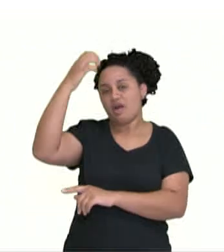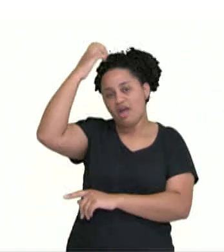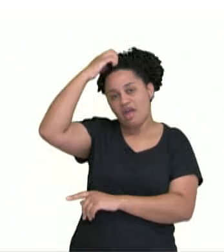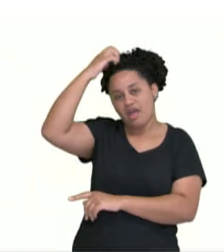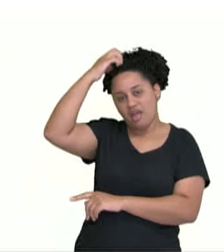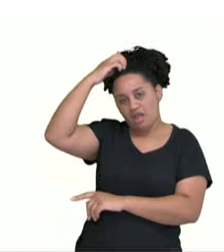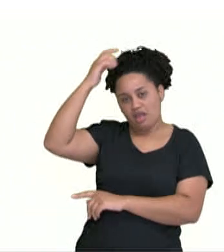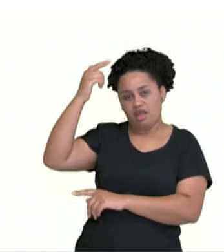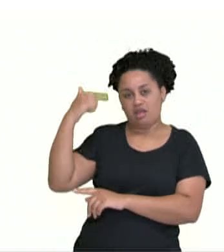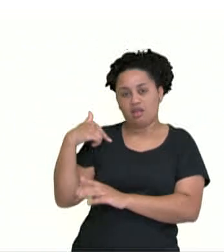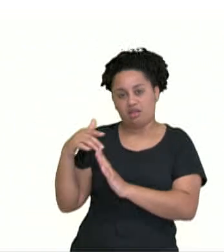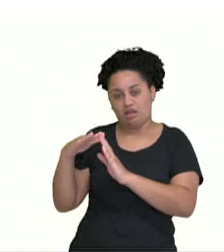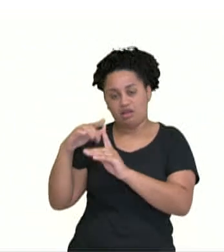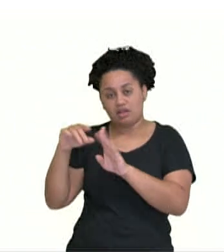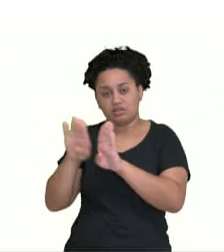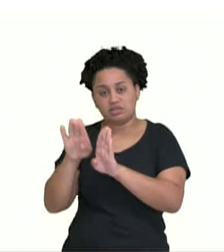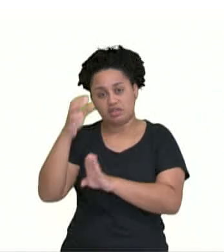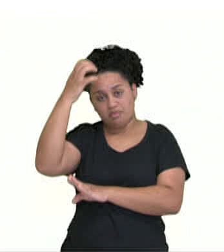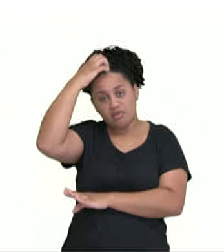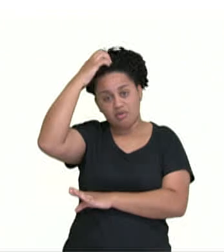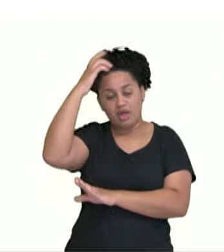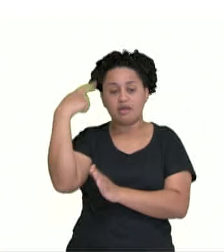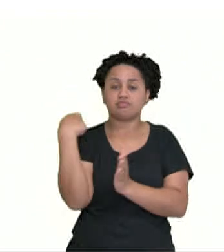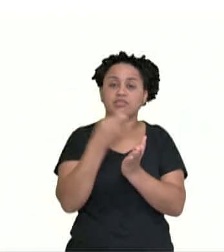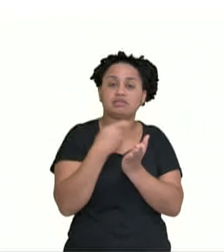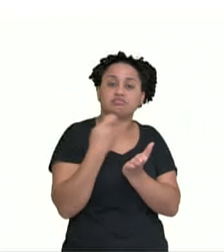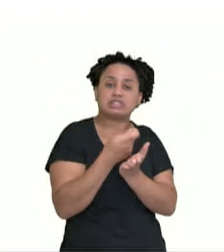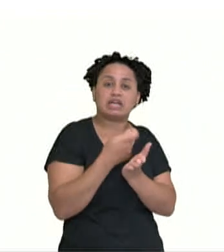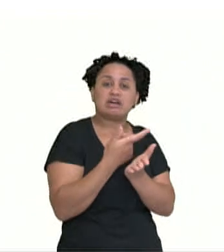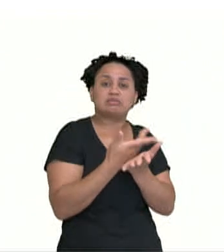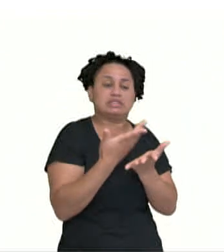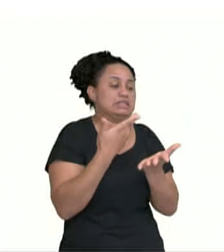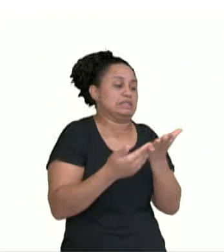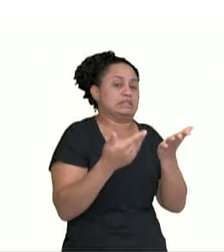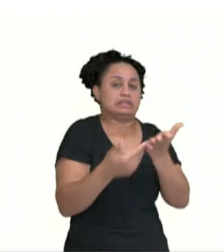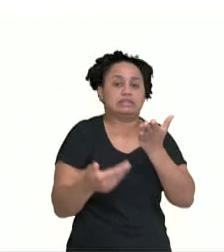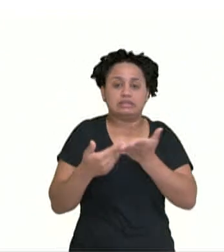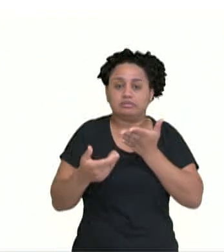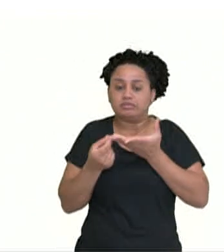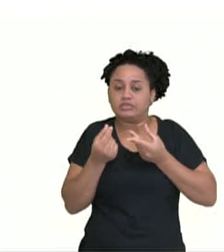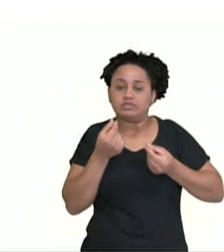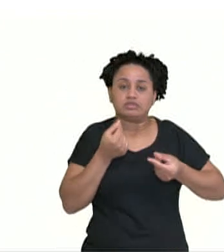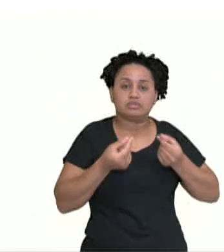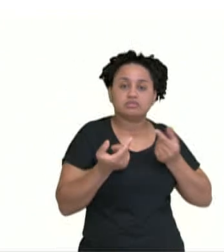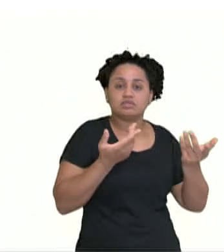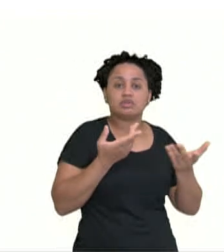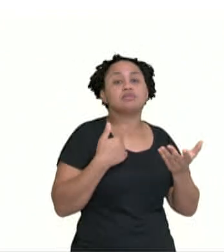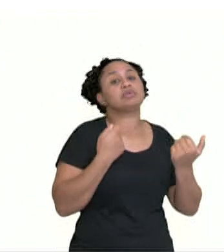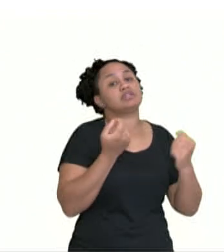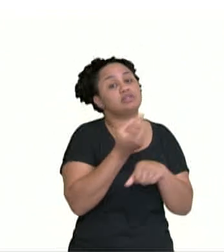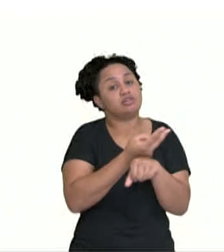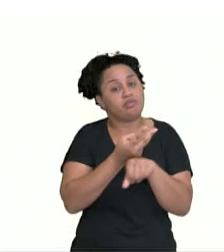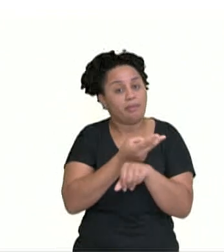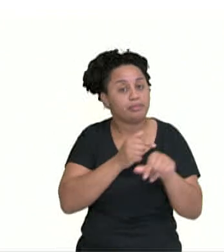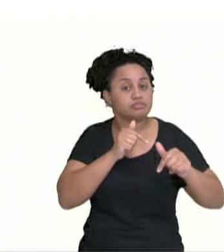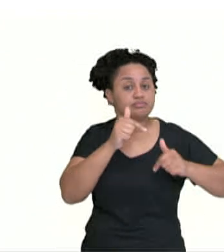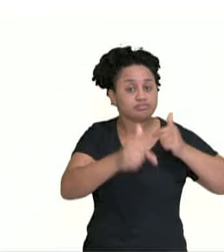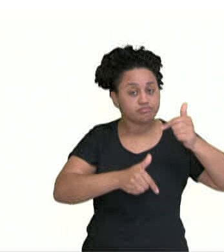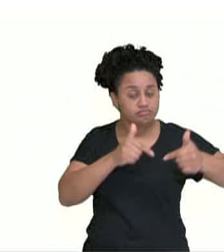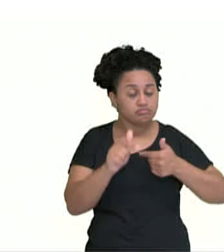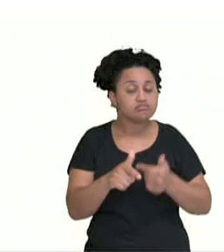os clérigos da época, começam a perder ganhos e têm que procurar trabalho